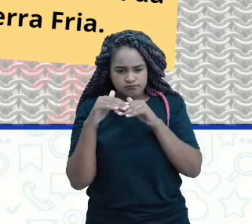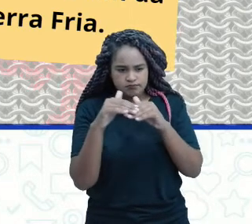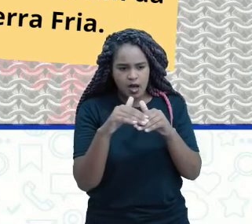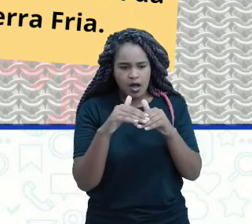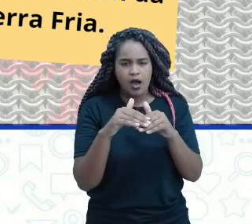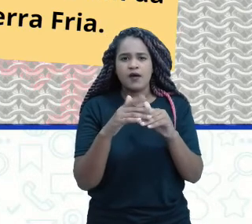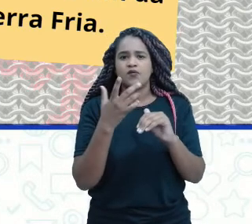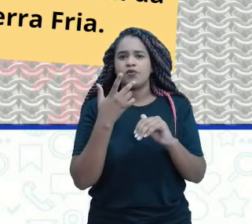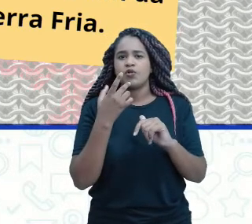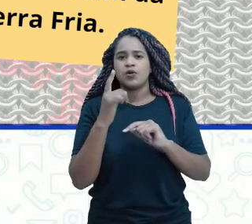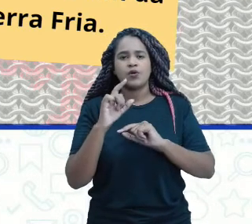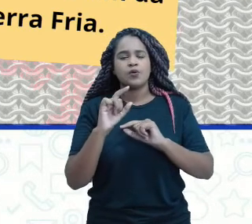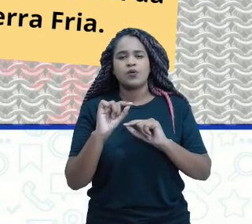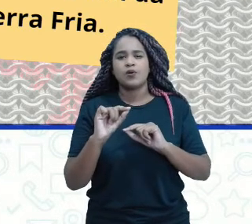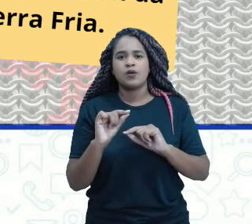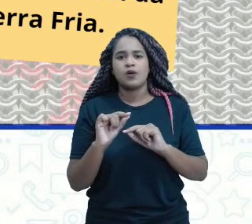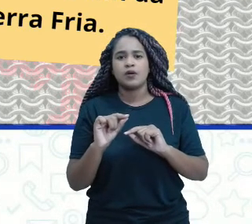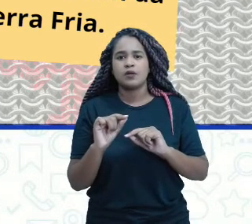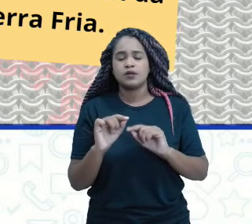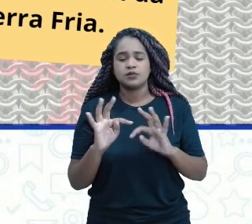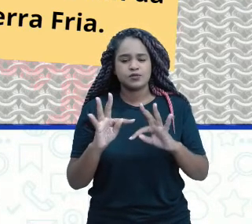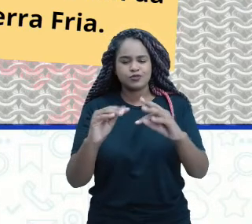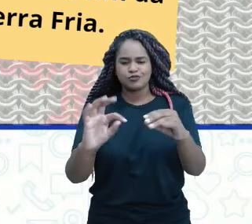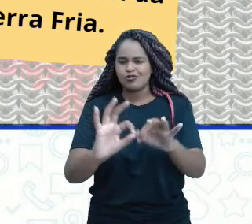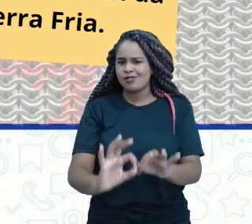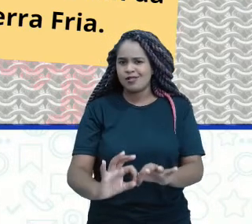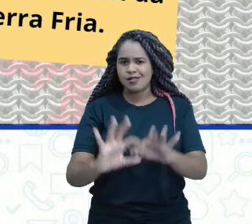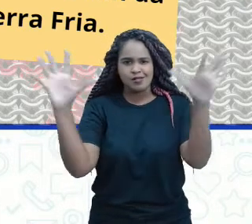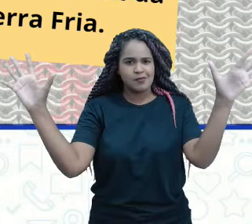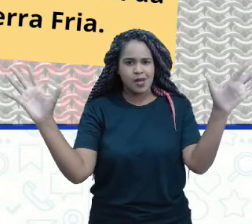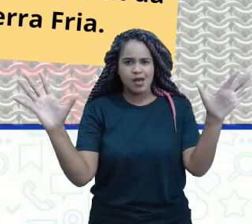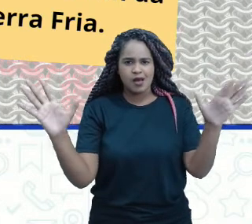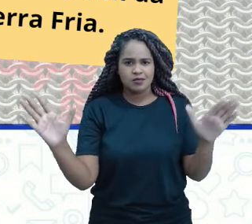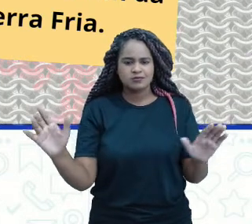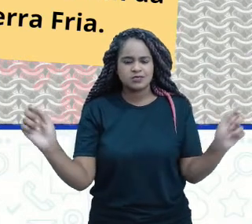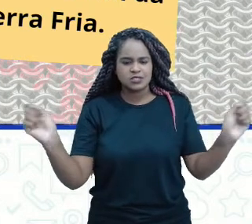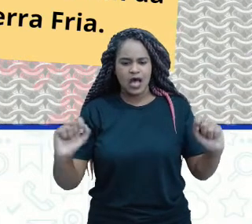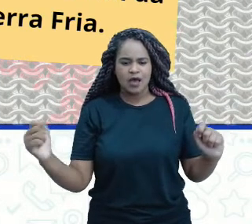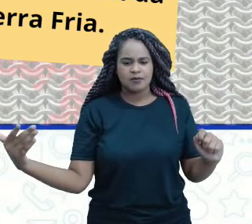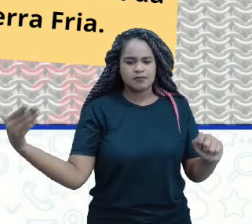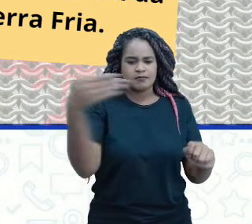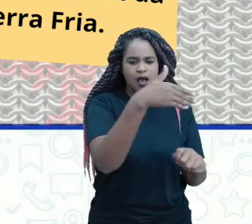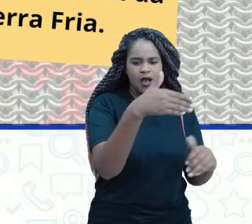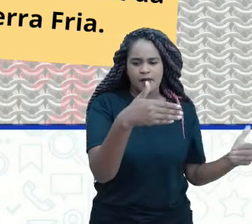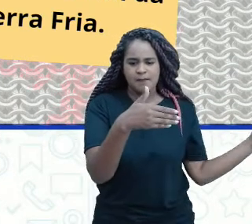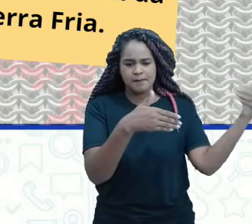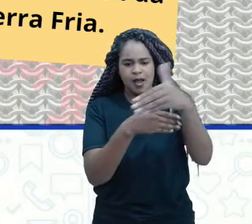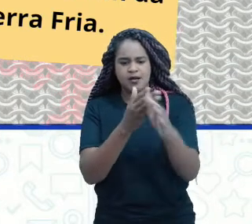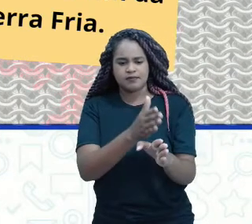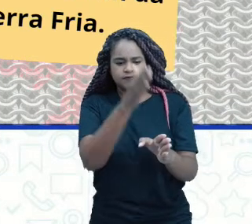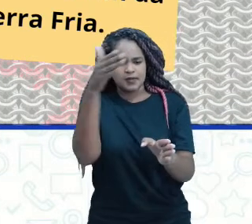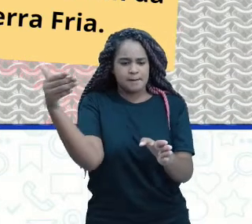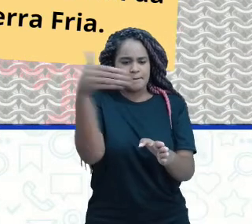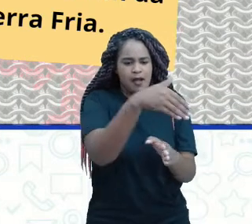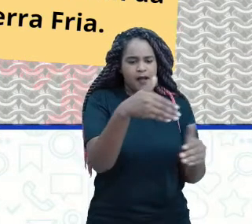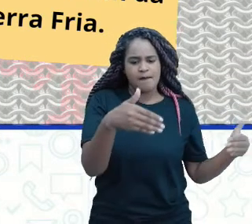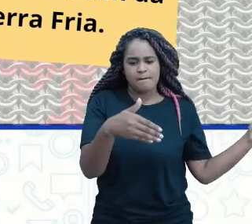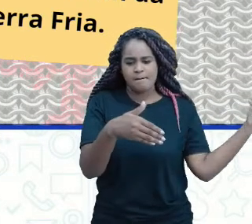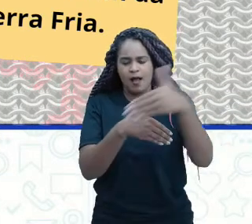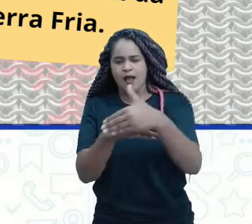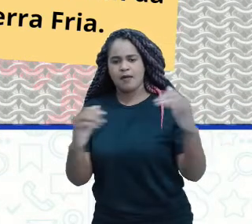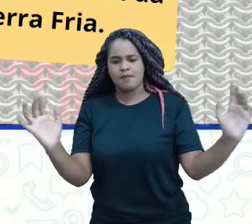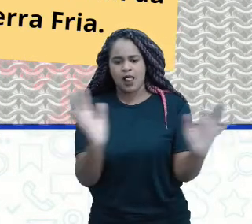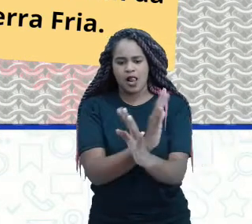sendo liberada, né, de que o trânsito era liberado, e os soldados que controlavam, né, os pontos